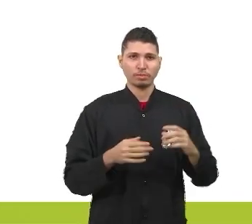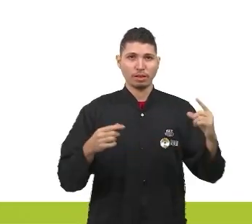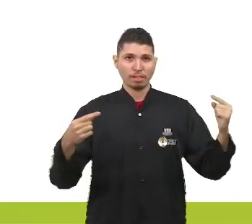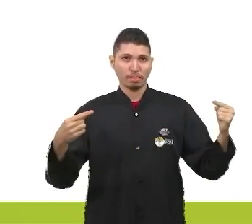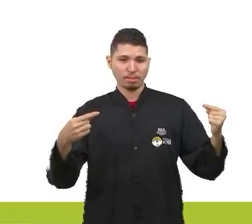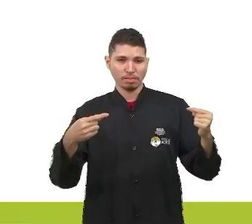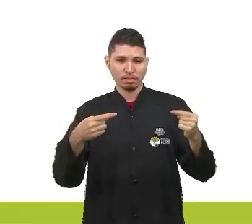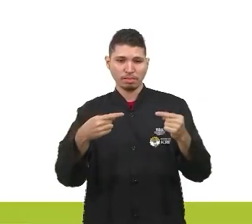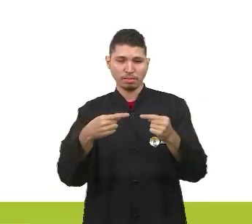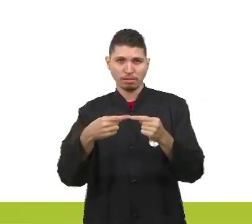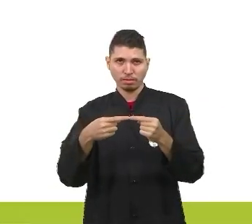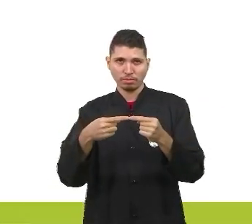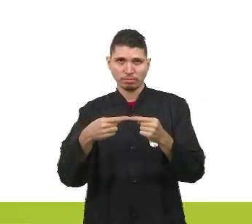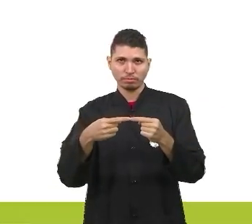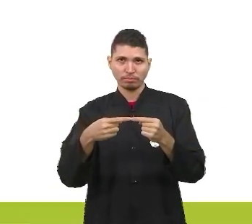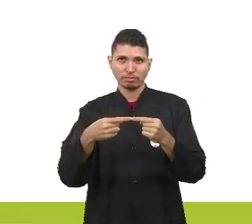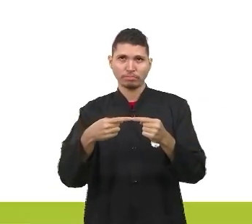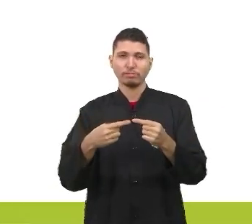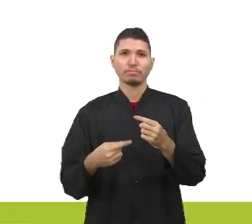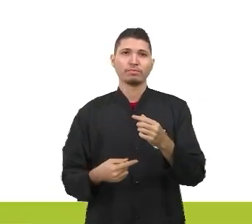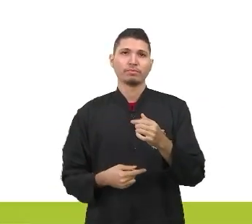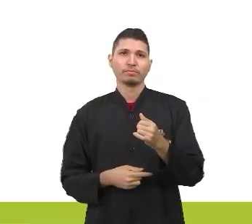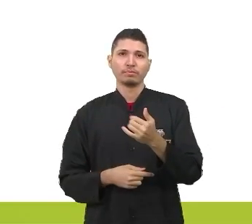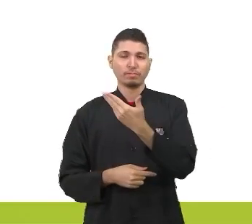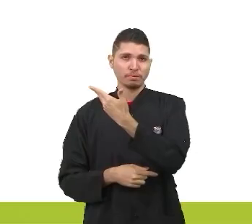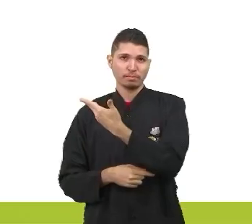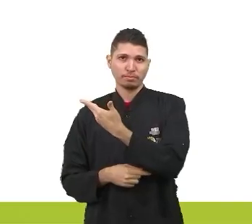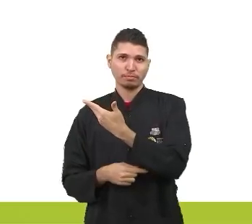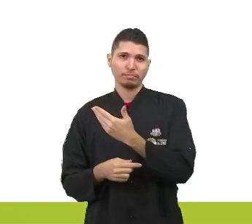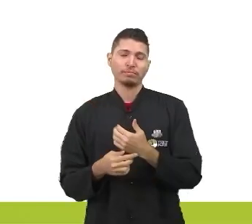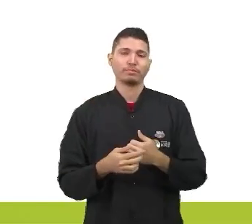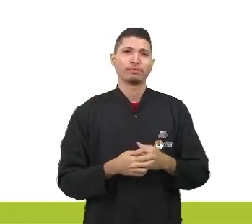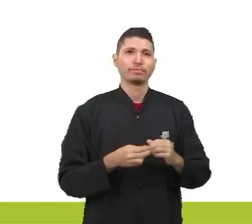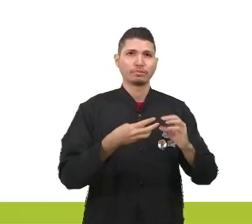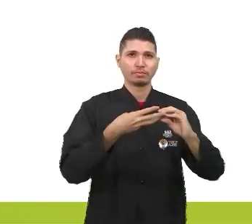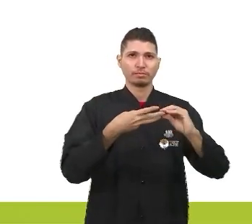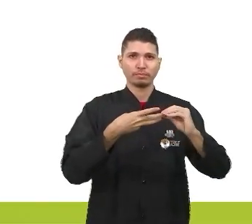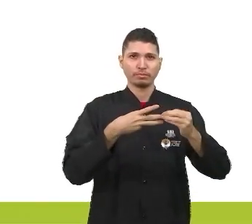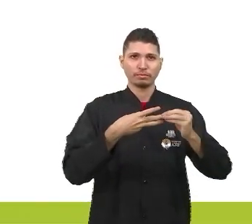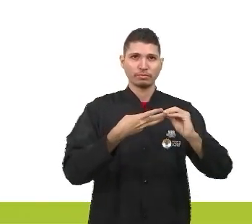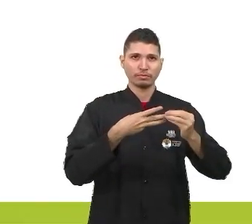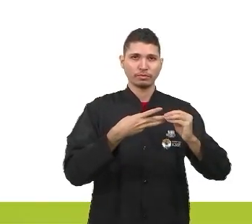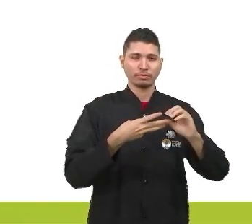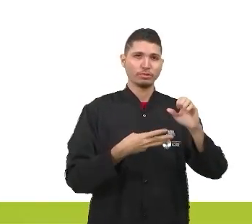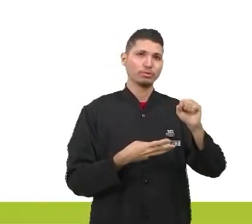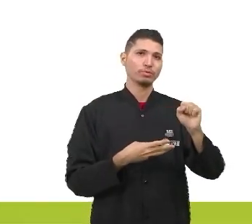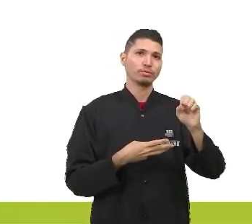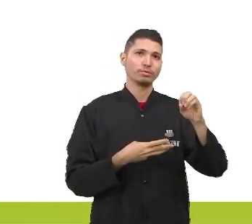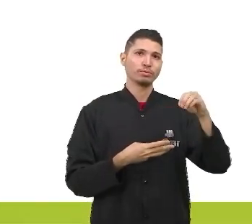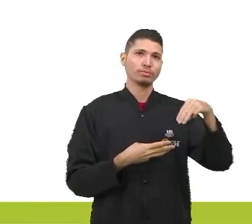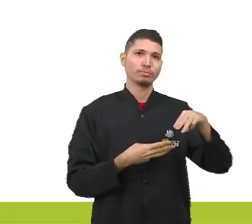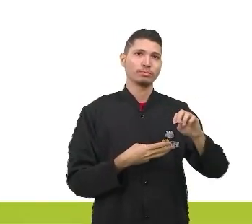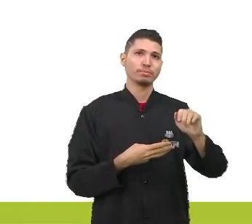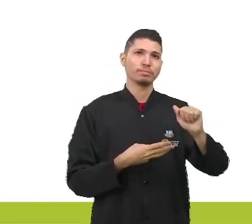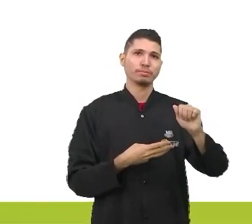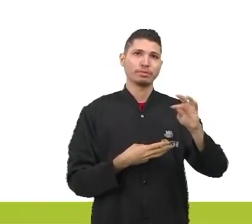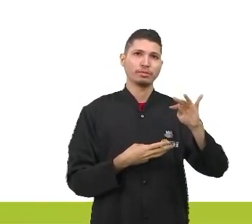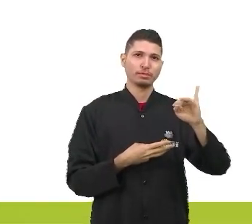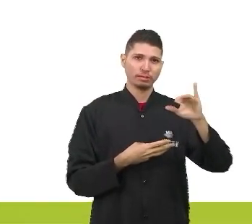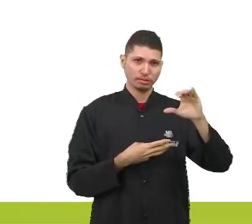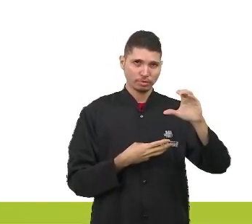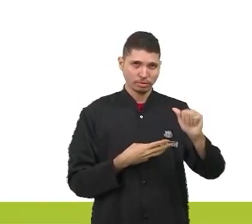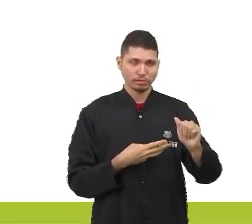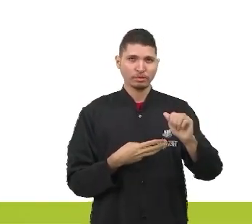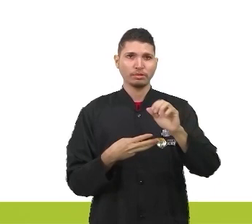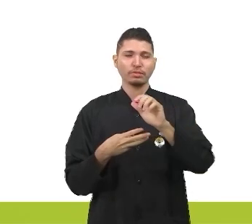célula diferenciada. Aqui a gente tem anotado como sendo célula somática e célula gamética. Daí,